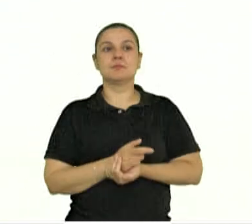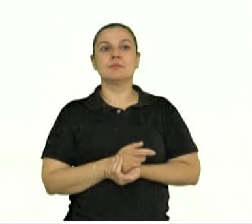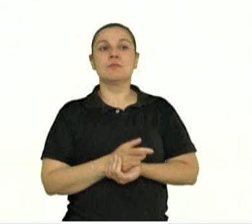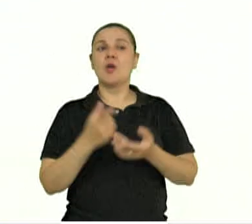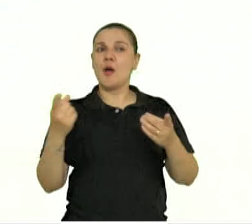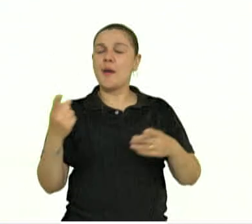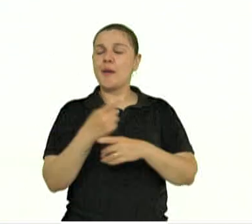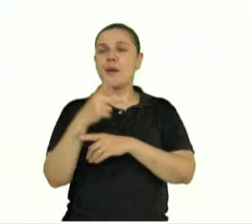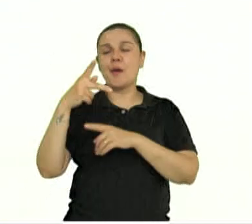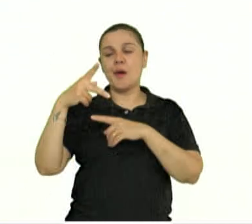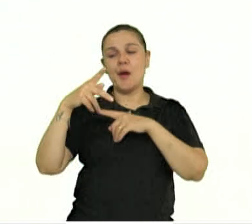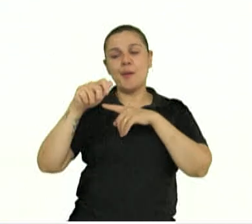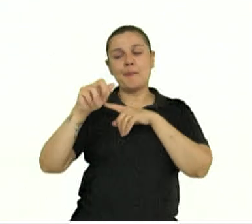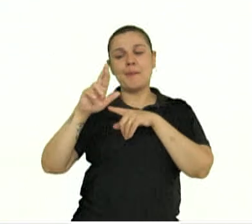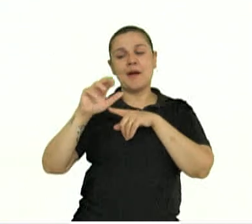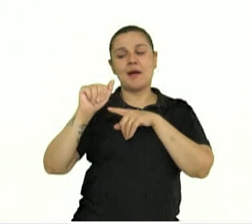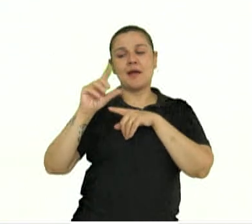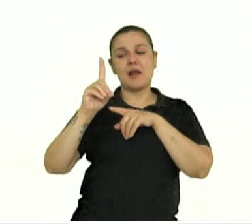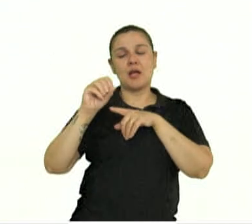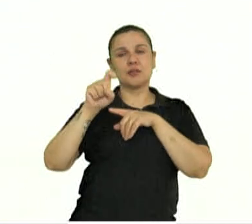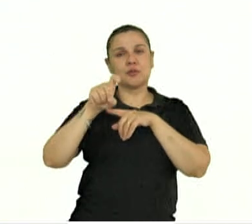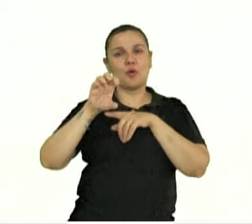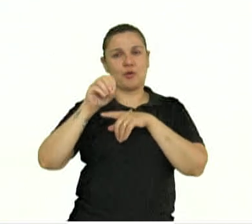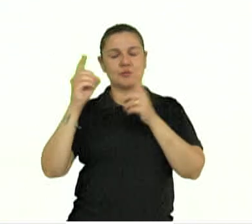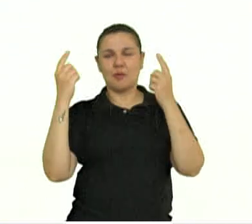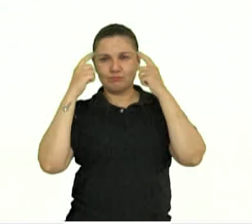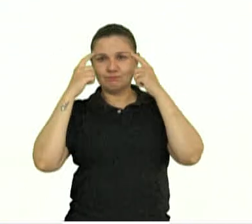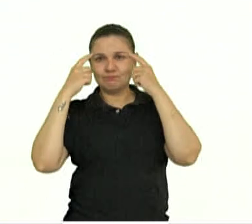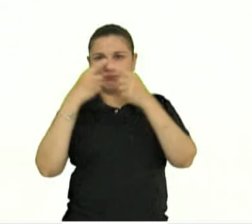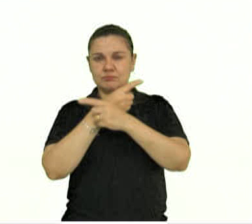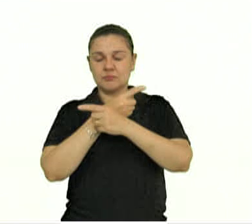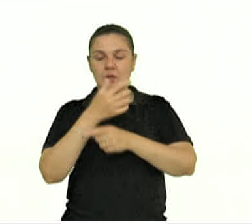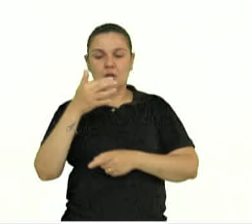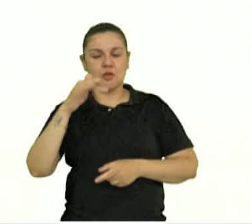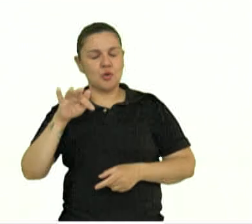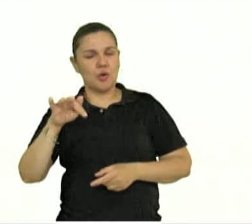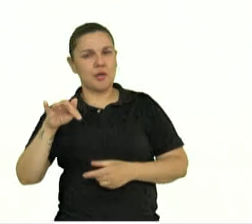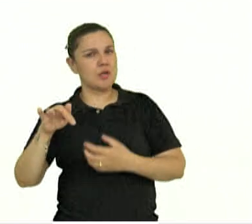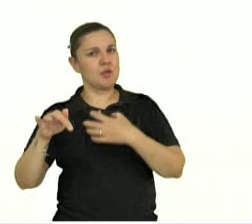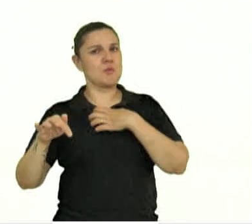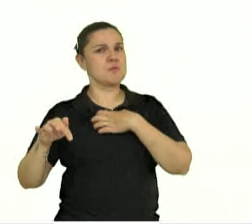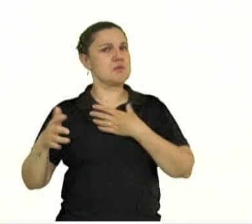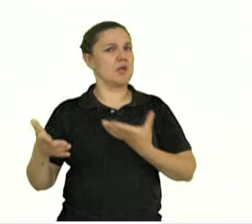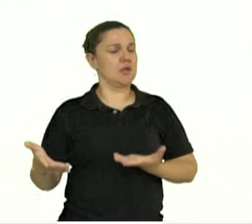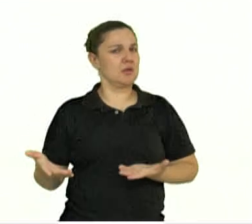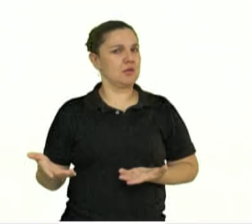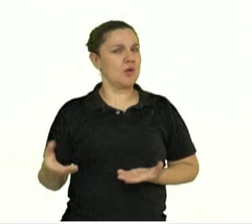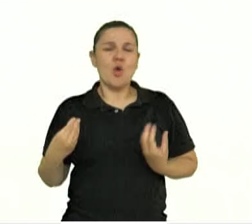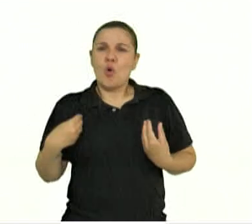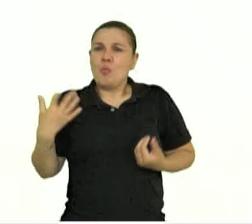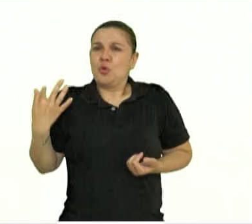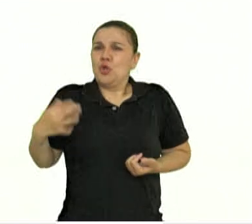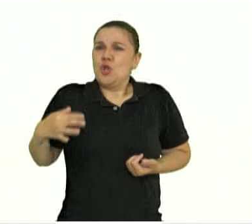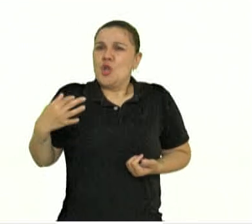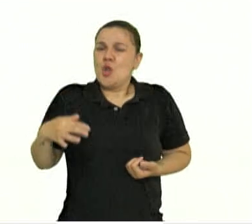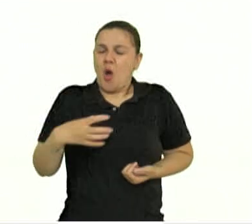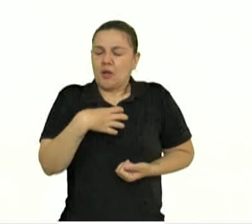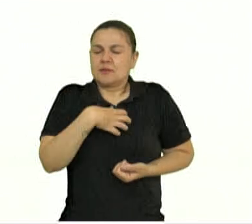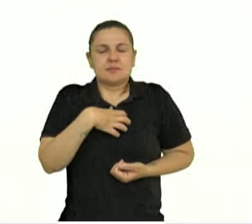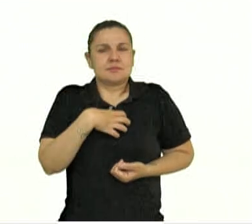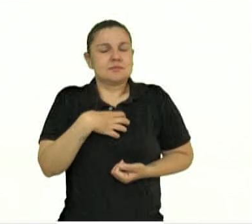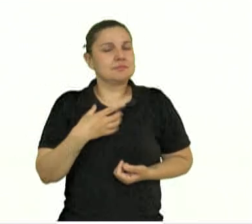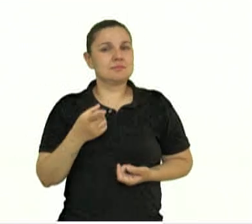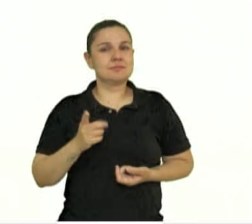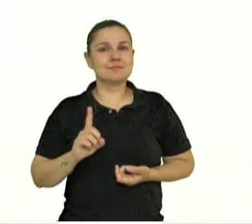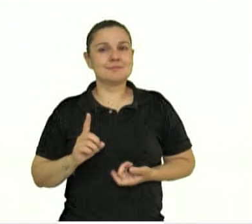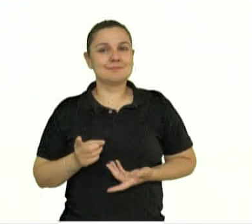Um paradoxo, né? Aquelas ideias contrárias. Dói e não se sente. Mas então, se dói, como que você não sente? Então,